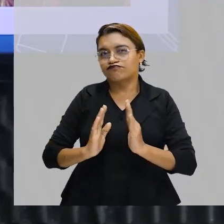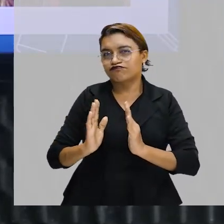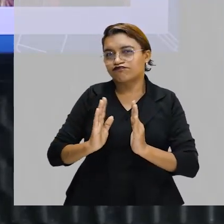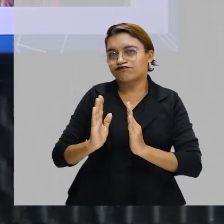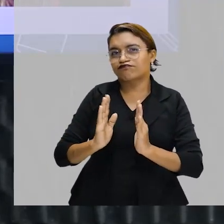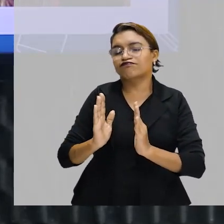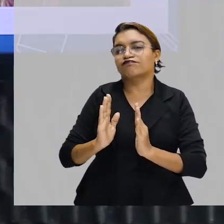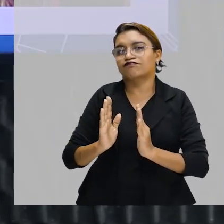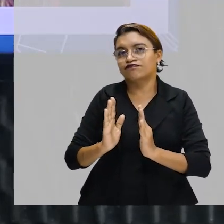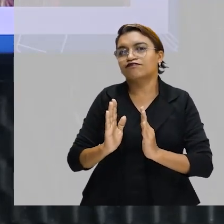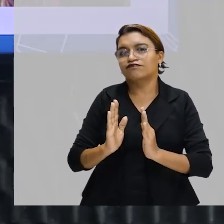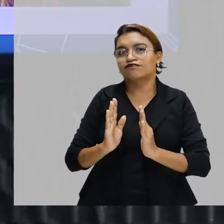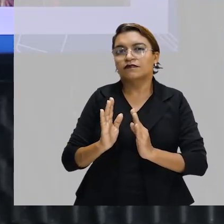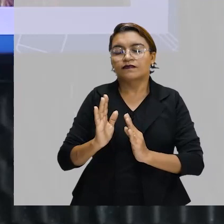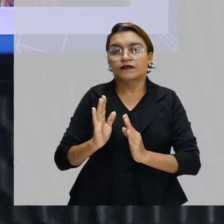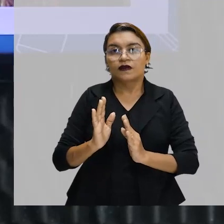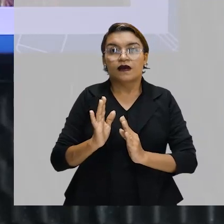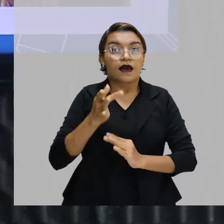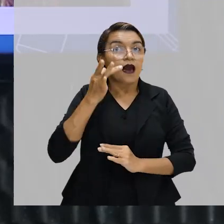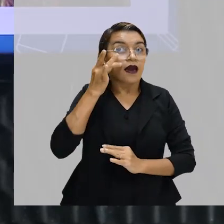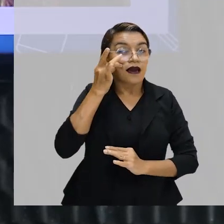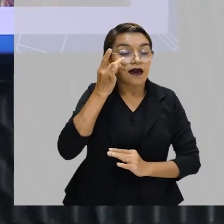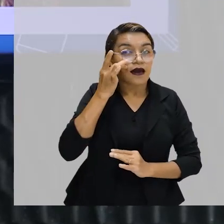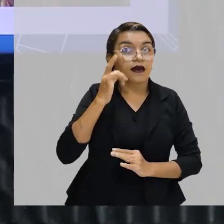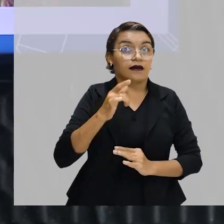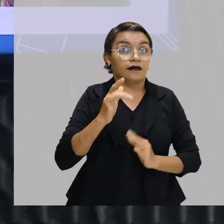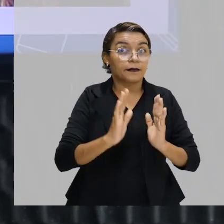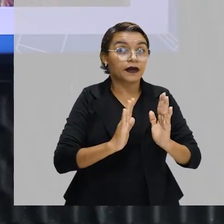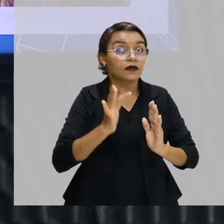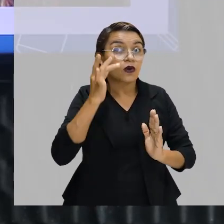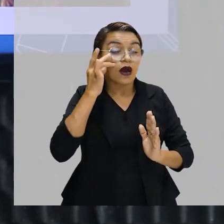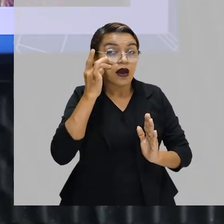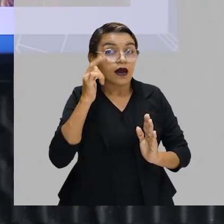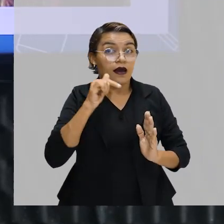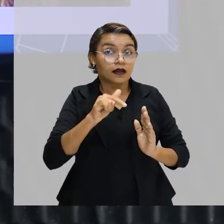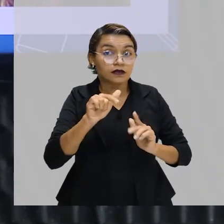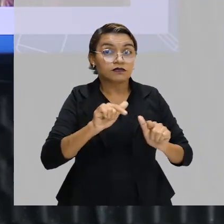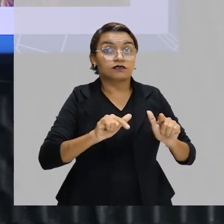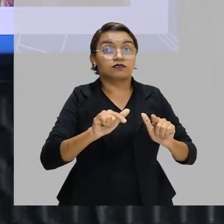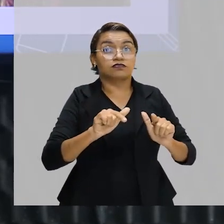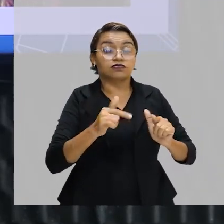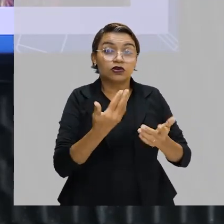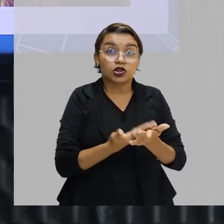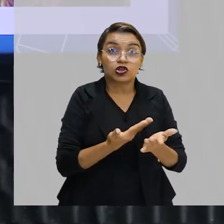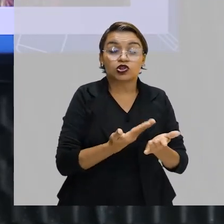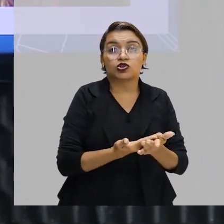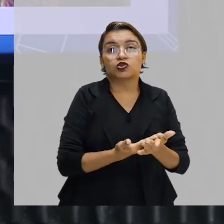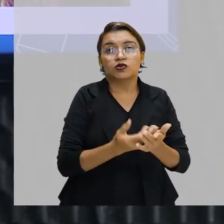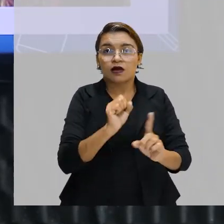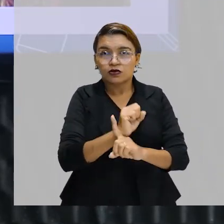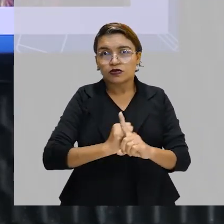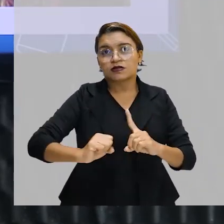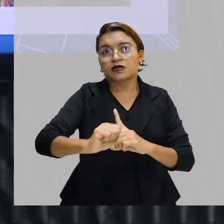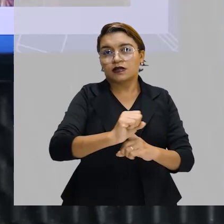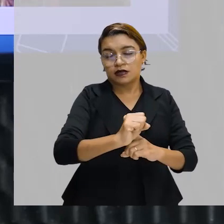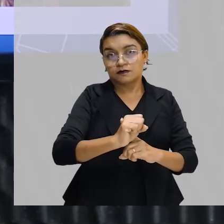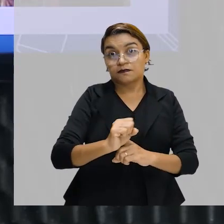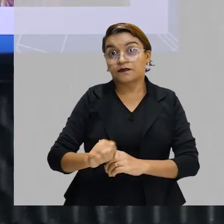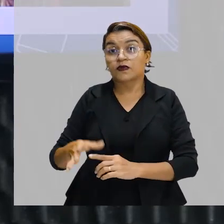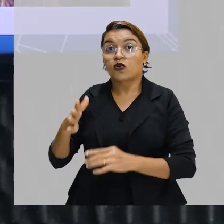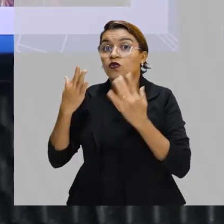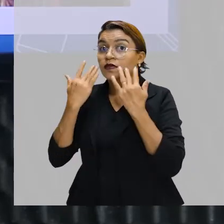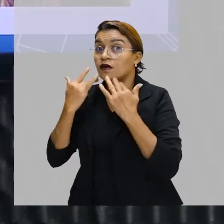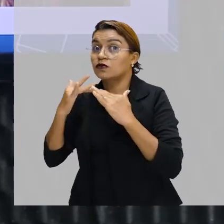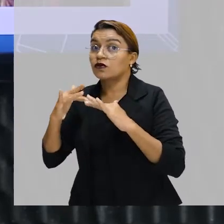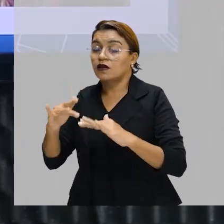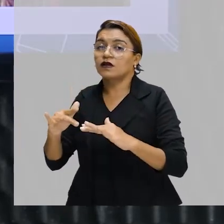vertente do realismo. O realismo trabalha a questão da sociedade, as mazelas da sociedade, vamos dizer assim, e o naturalismo a